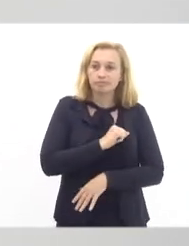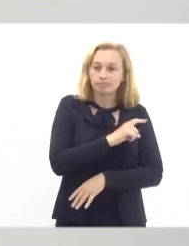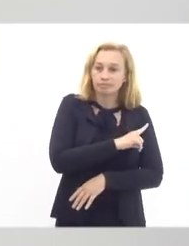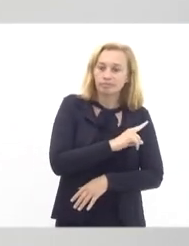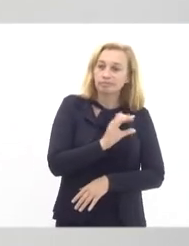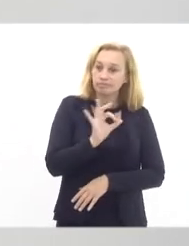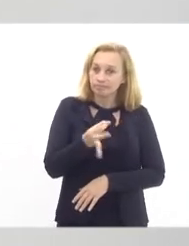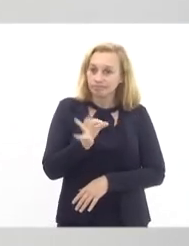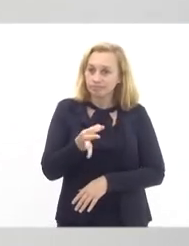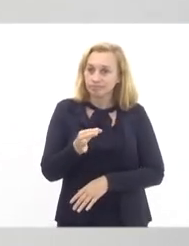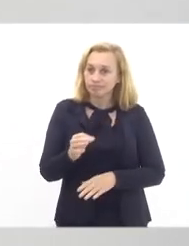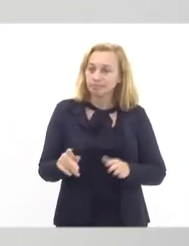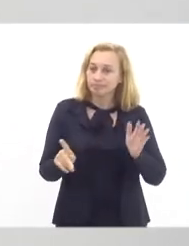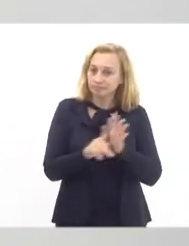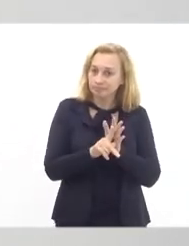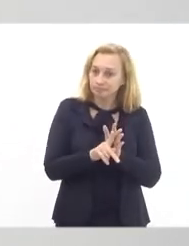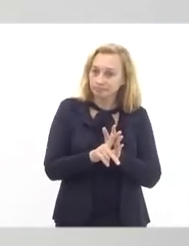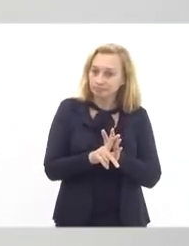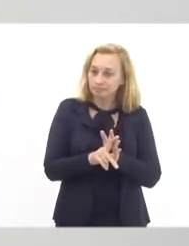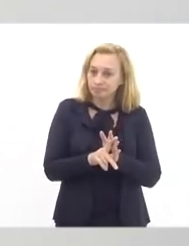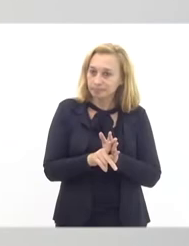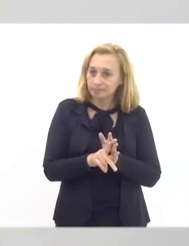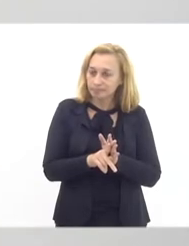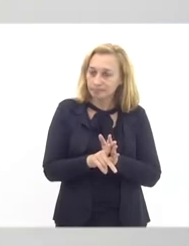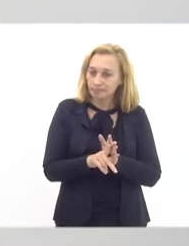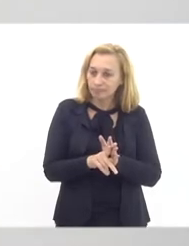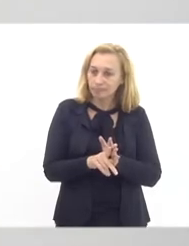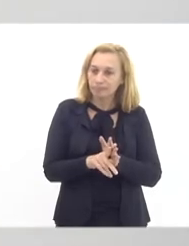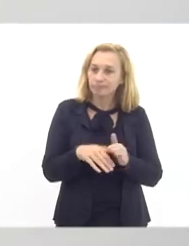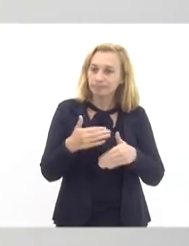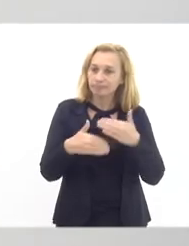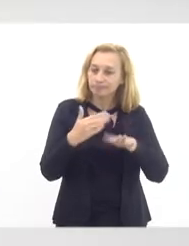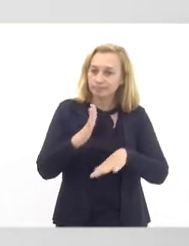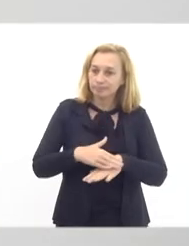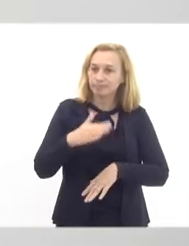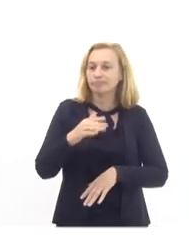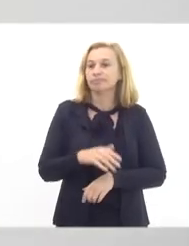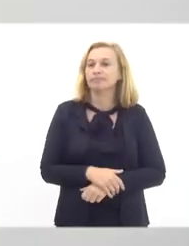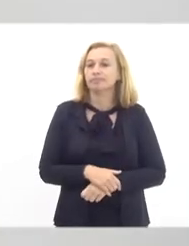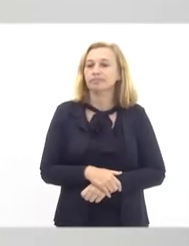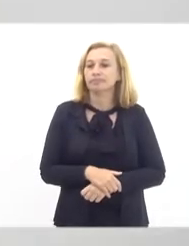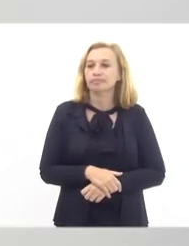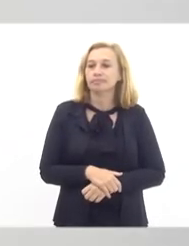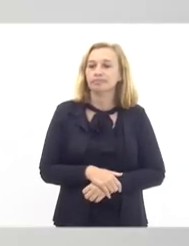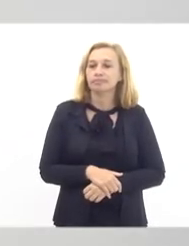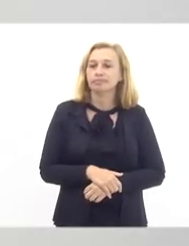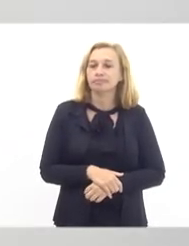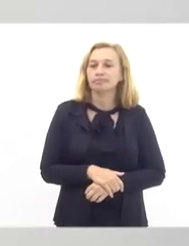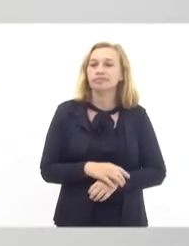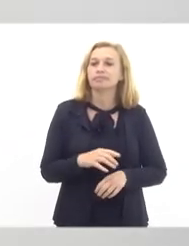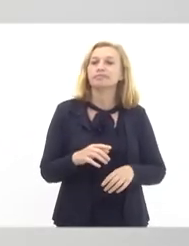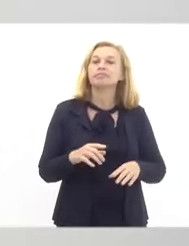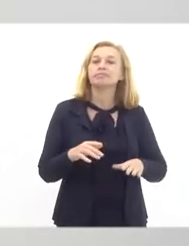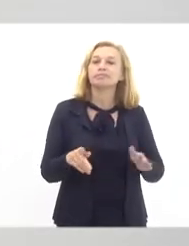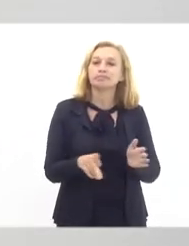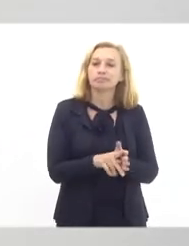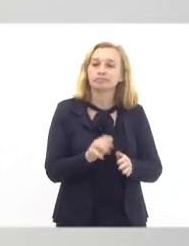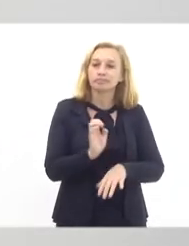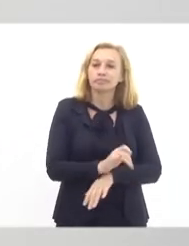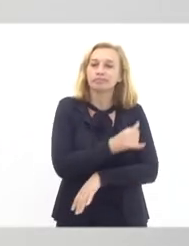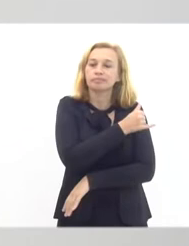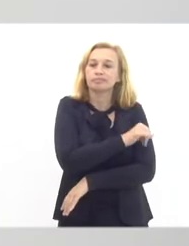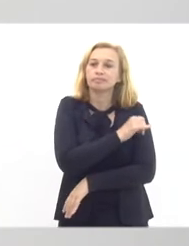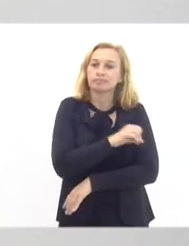tenho certeza que esse projeto está muito além, para muito além de São Gonçalo. É um equipamento público do Estado do Rio de Janeiro, do